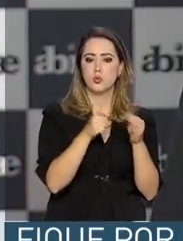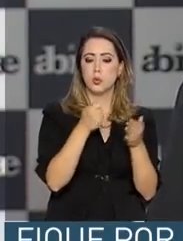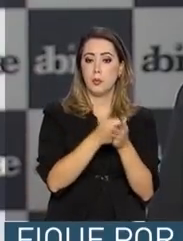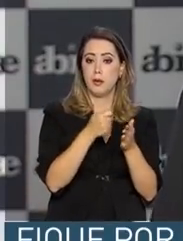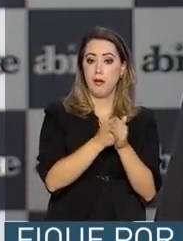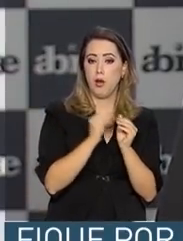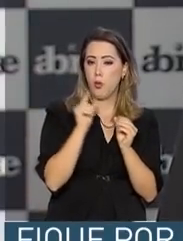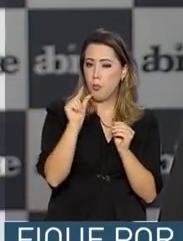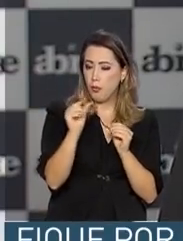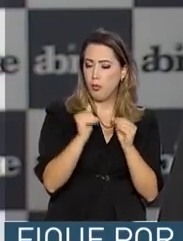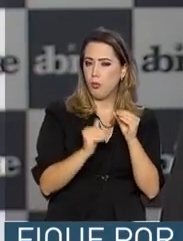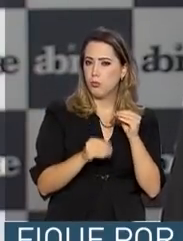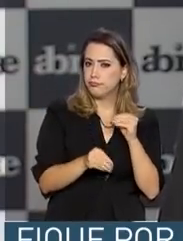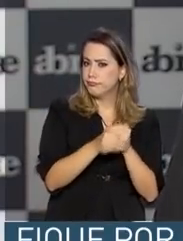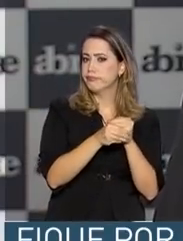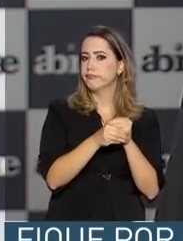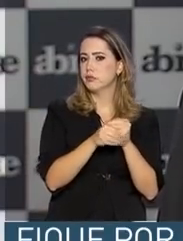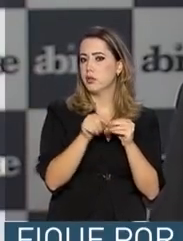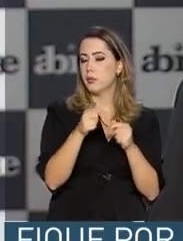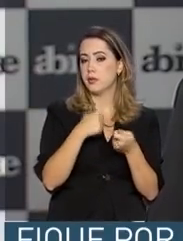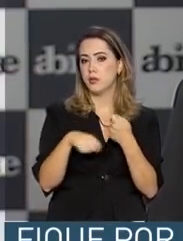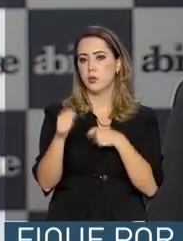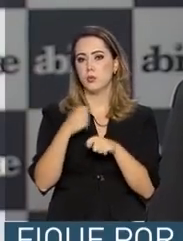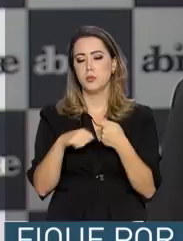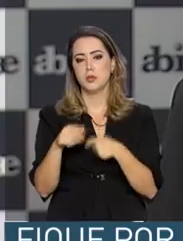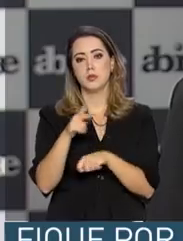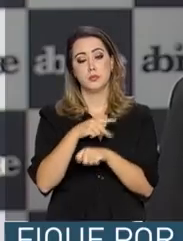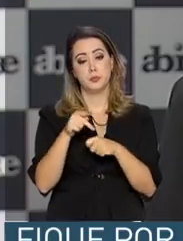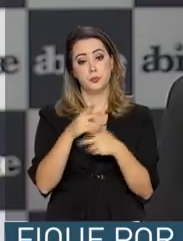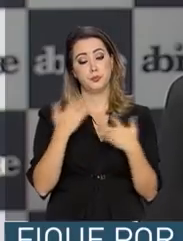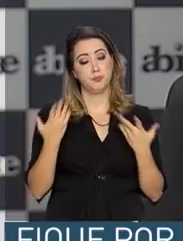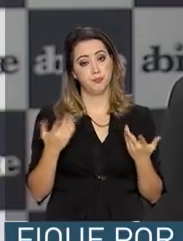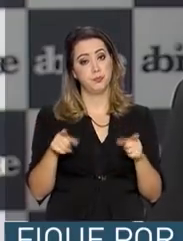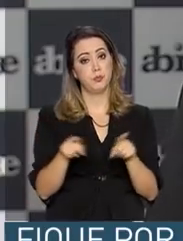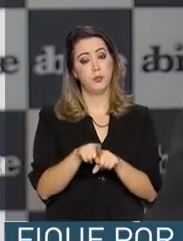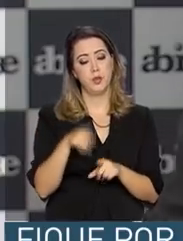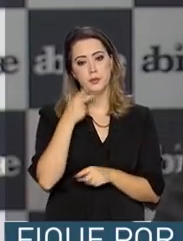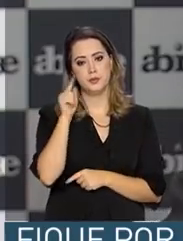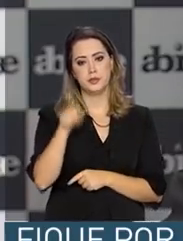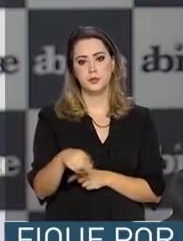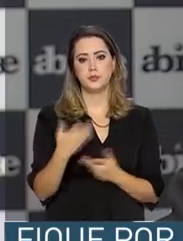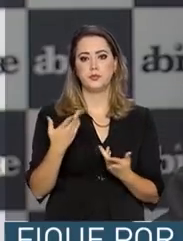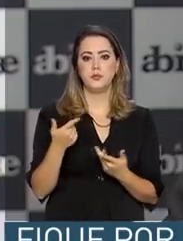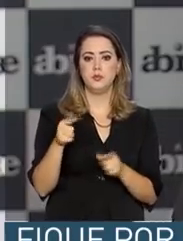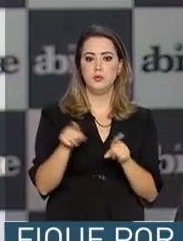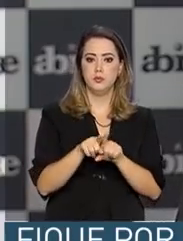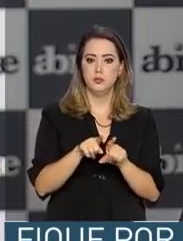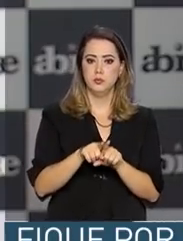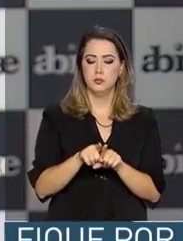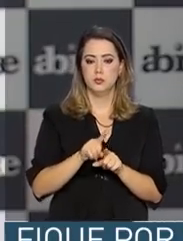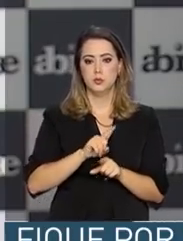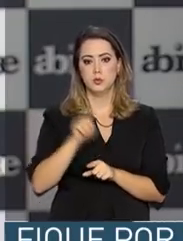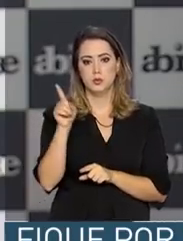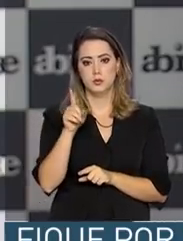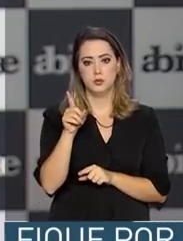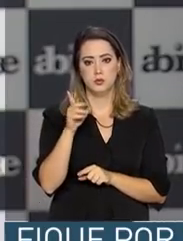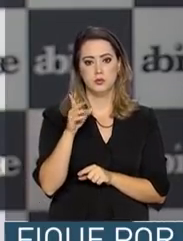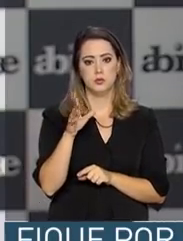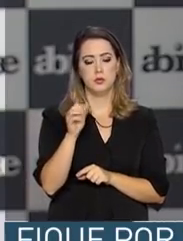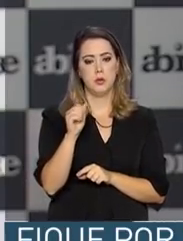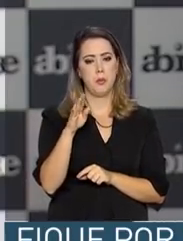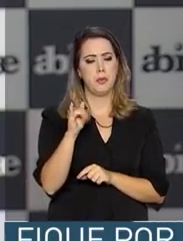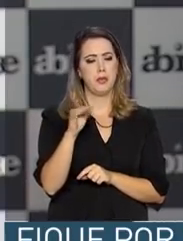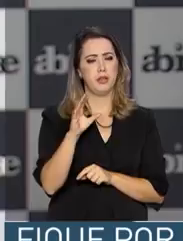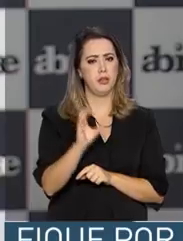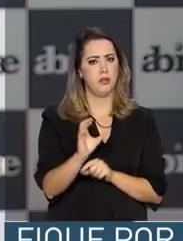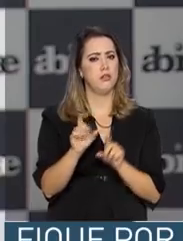contribuição para gerar economia para o país. Aproveitei fazer isso aqui, aproveitei fazer isso lá na Biquim também,